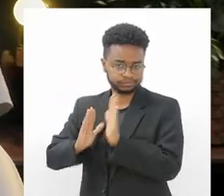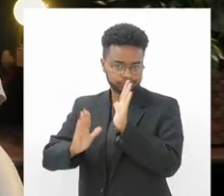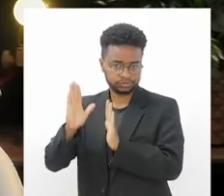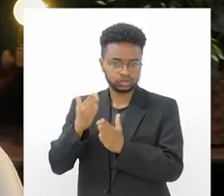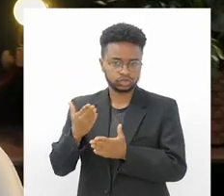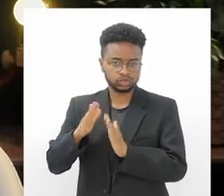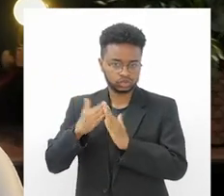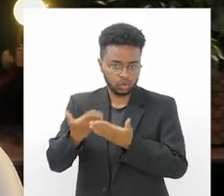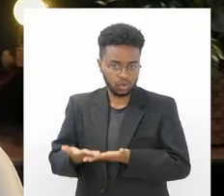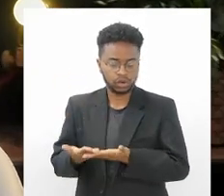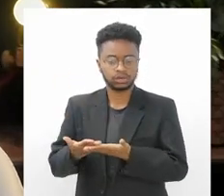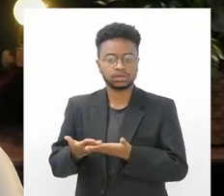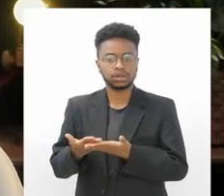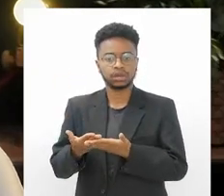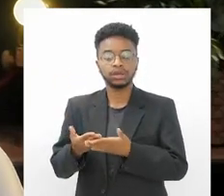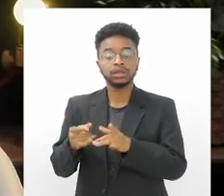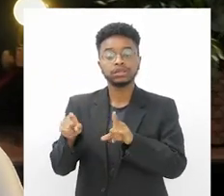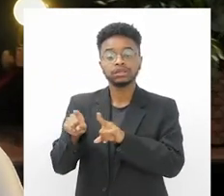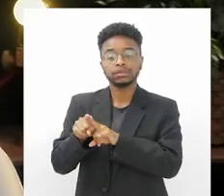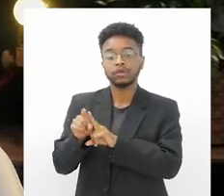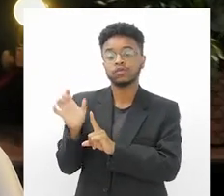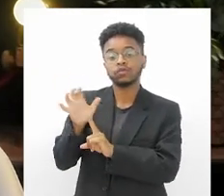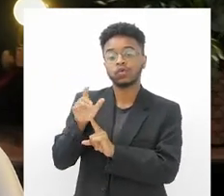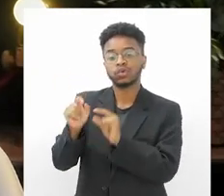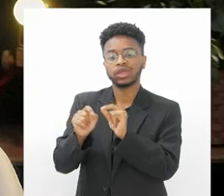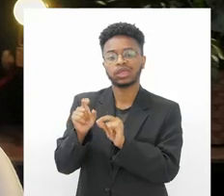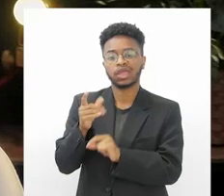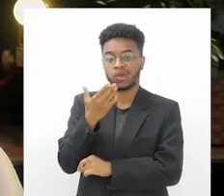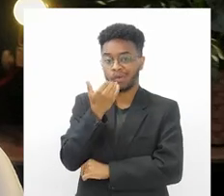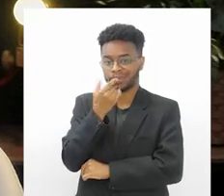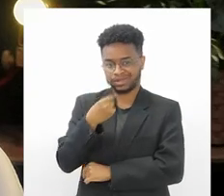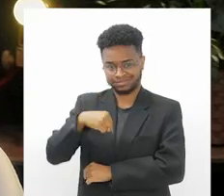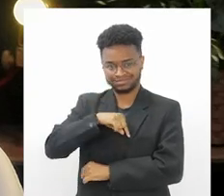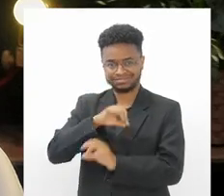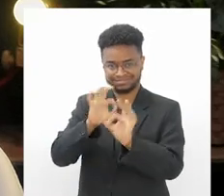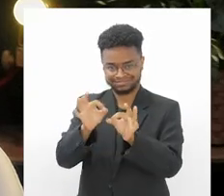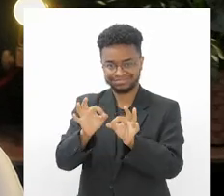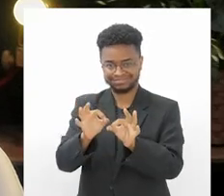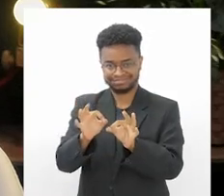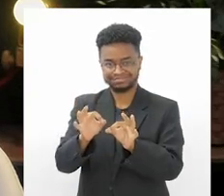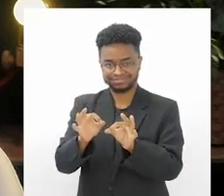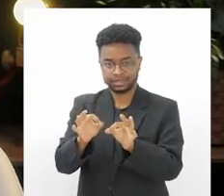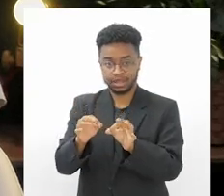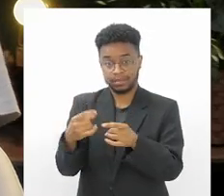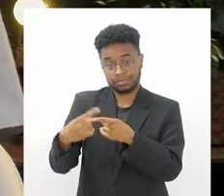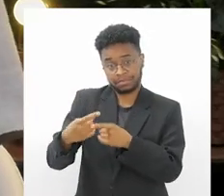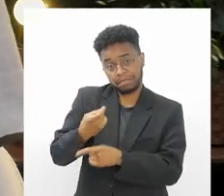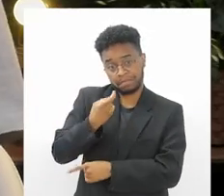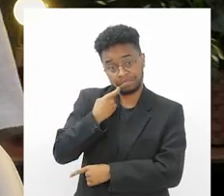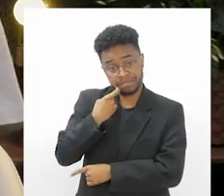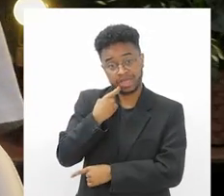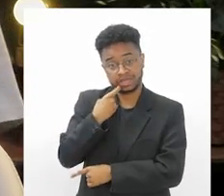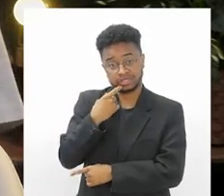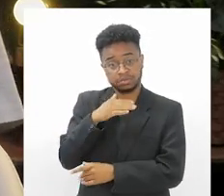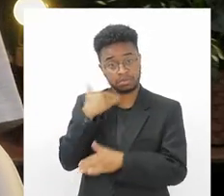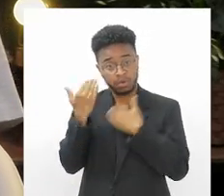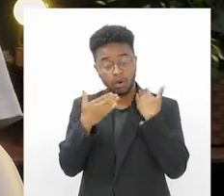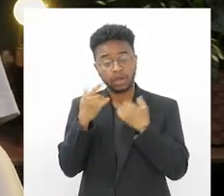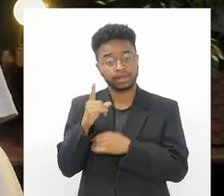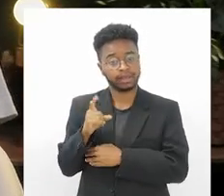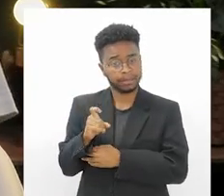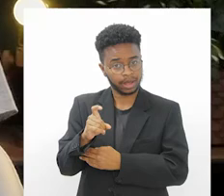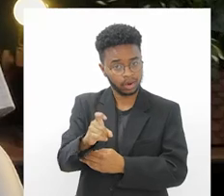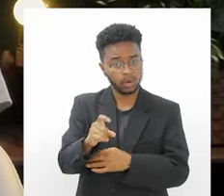era, isso acaba também atingindo a parte alimentar do ser humano, né? Questão dos peixes, sim, com certeza, do polvo,